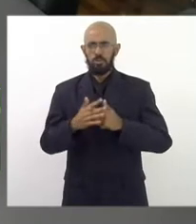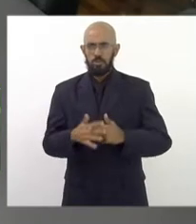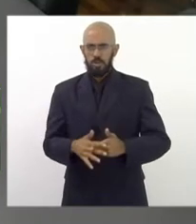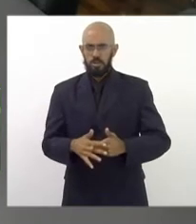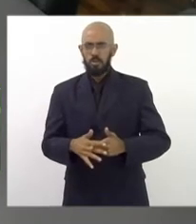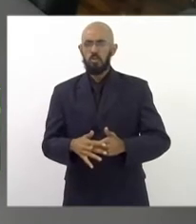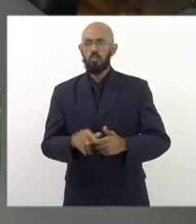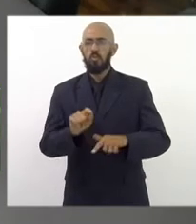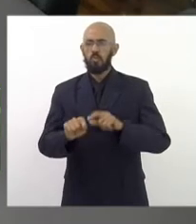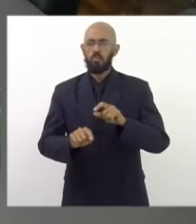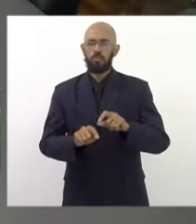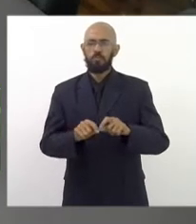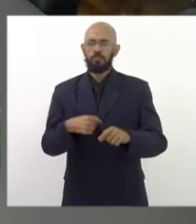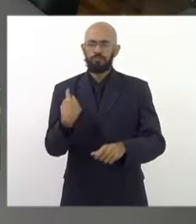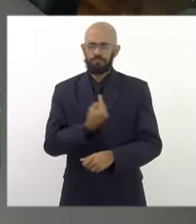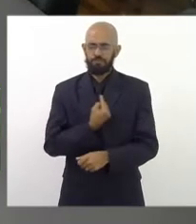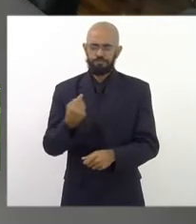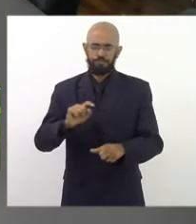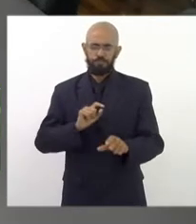nós